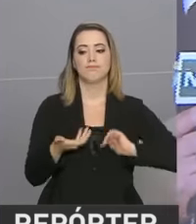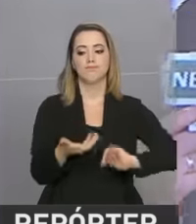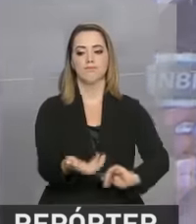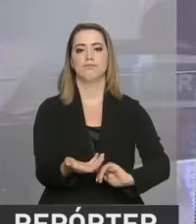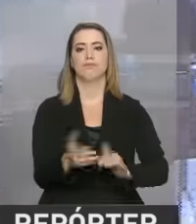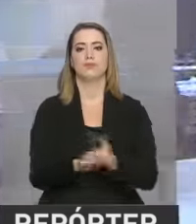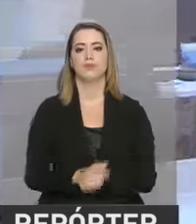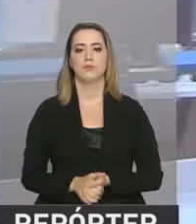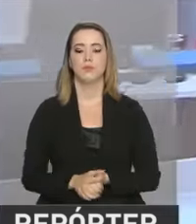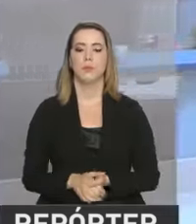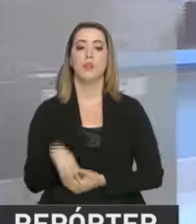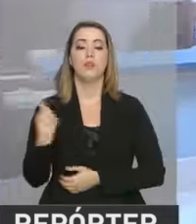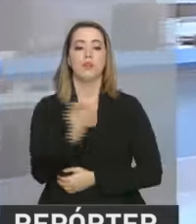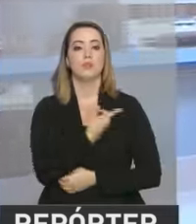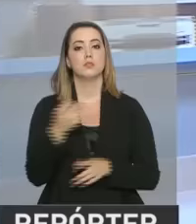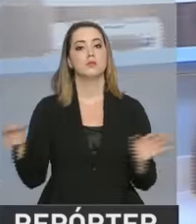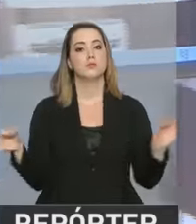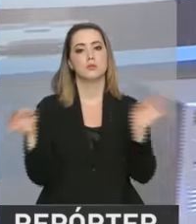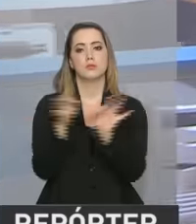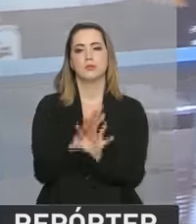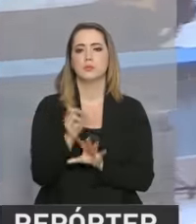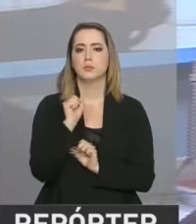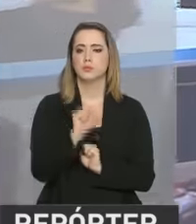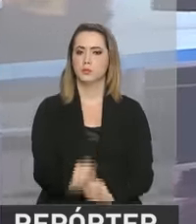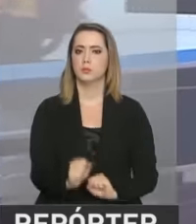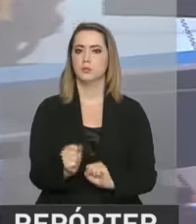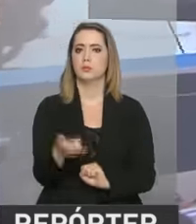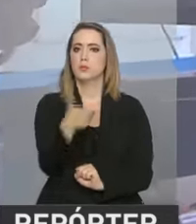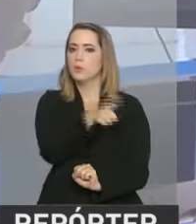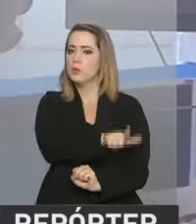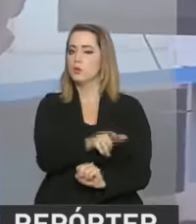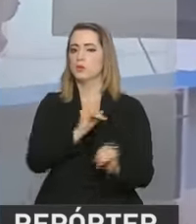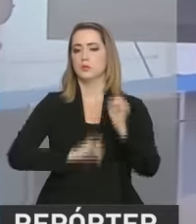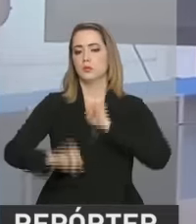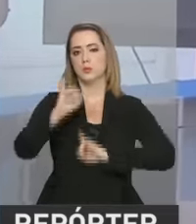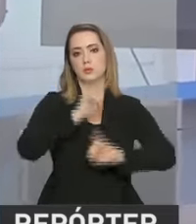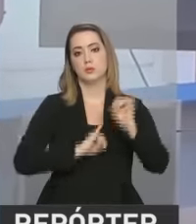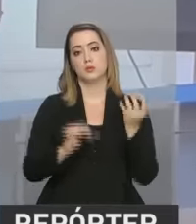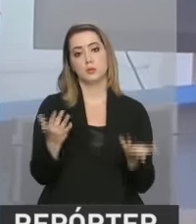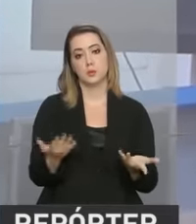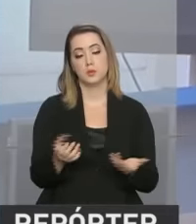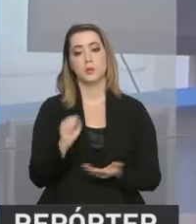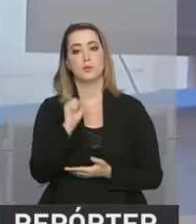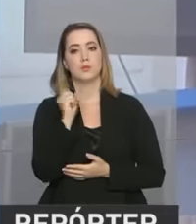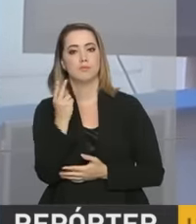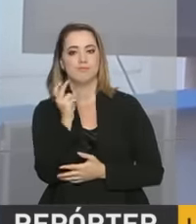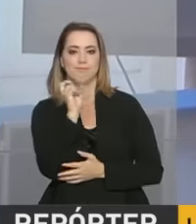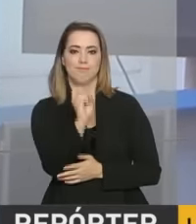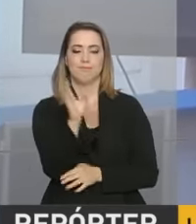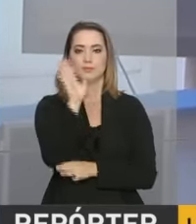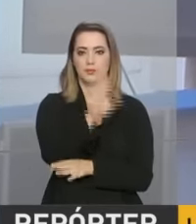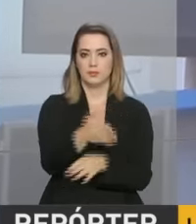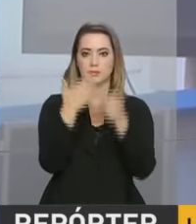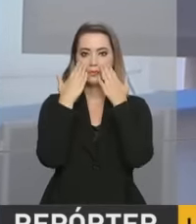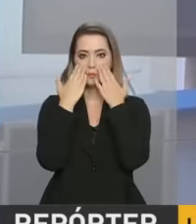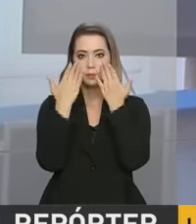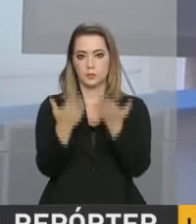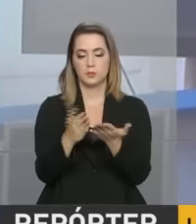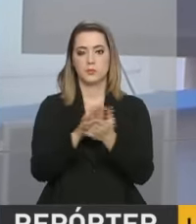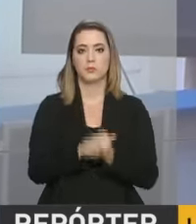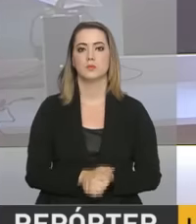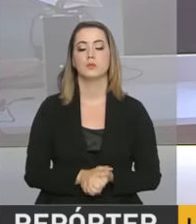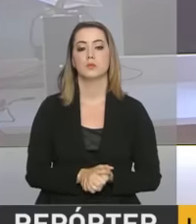Nacional. E esta edição do Repórter NBR termina aqui, mas podemos voltar a qualquer momento com outras informações às 5 da tarde na próxima